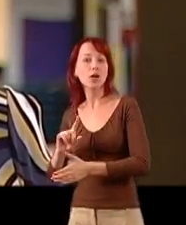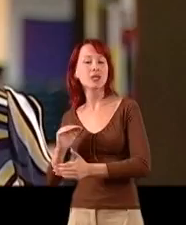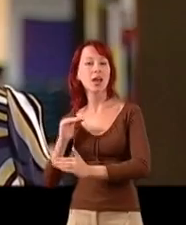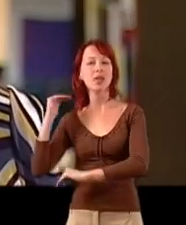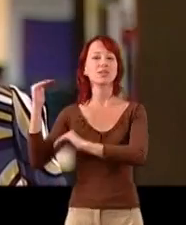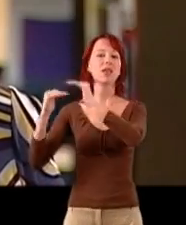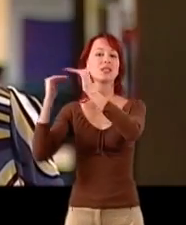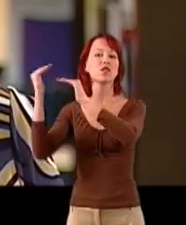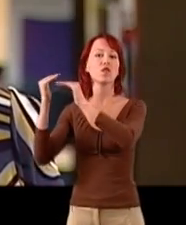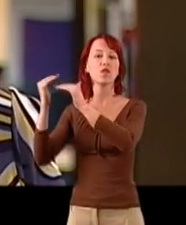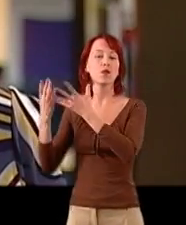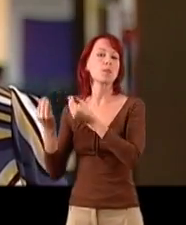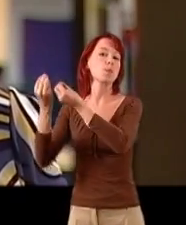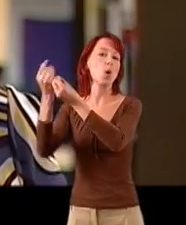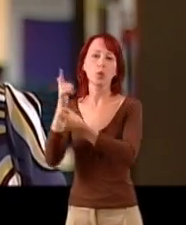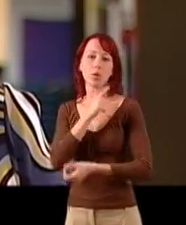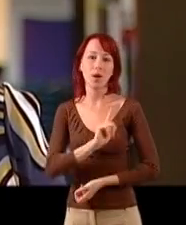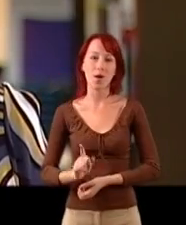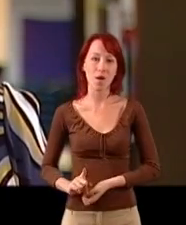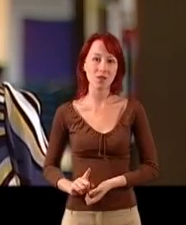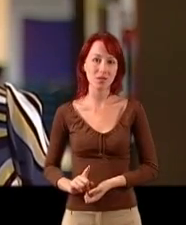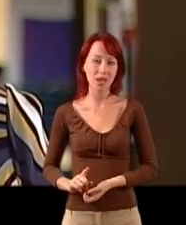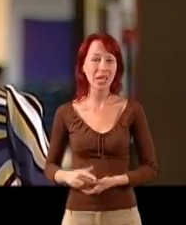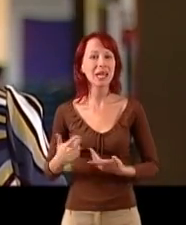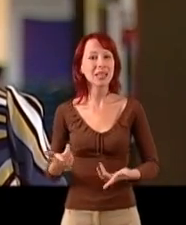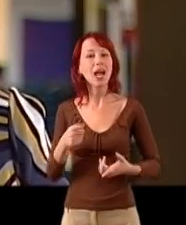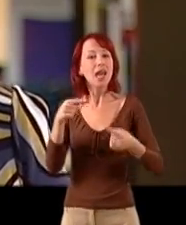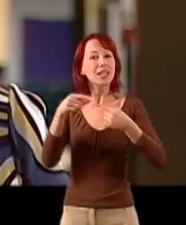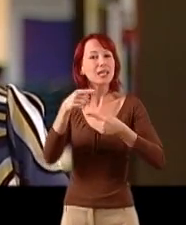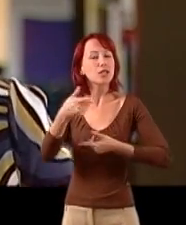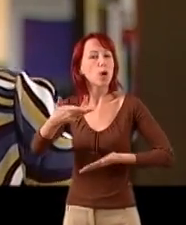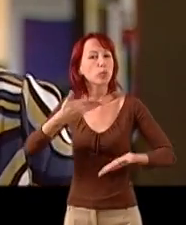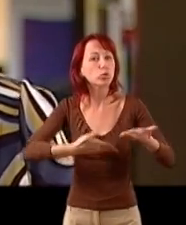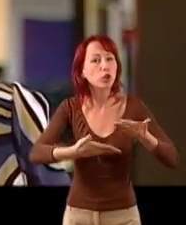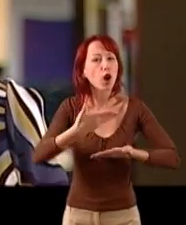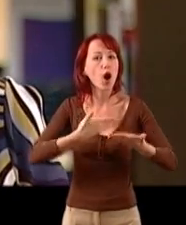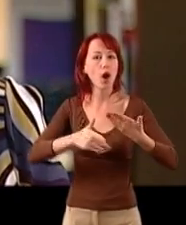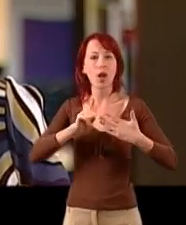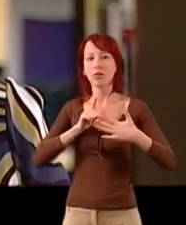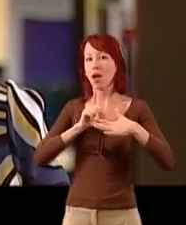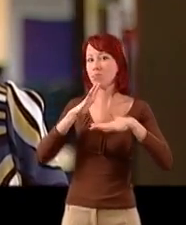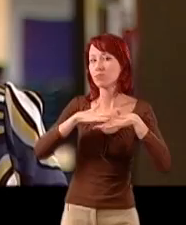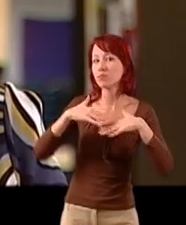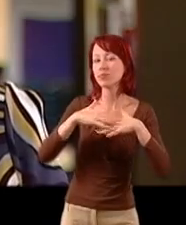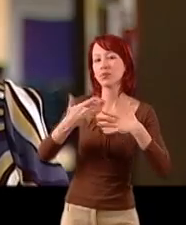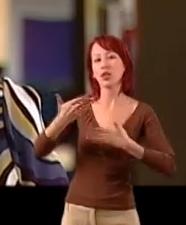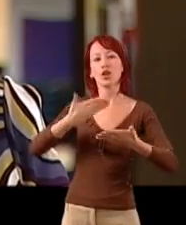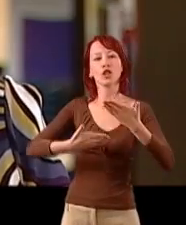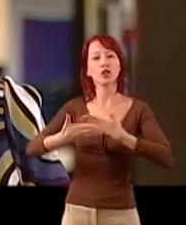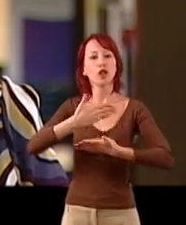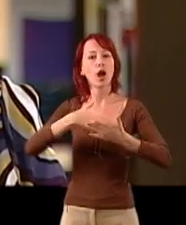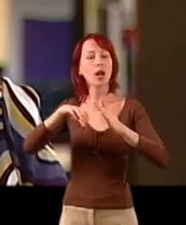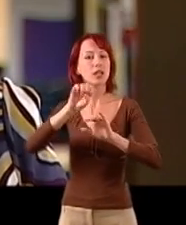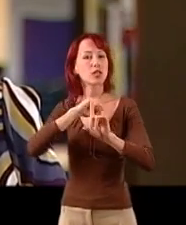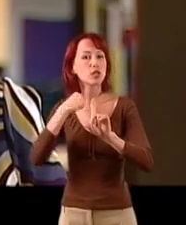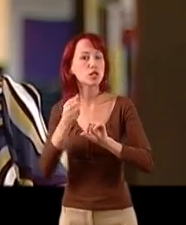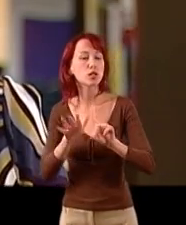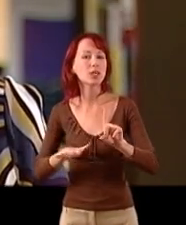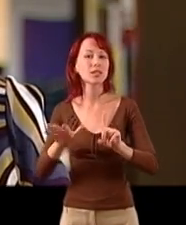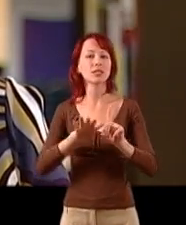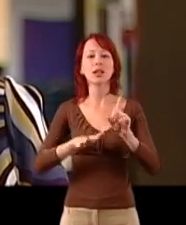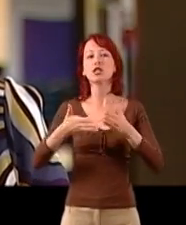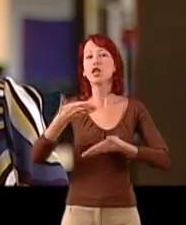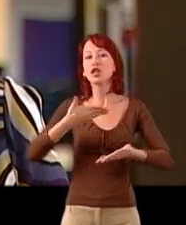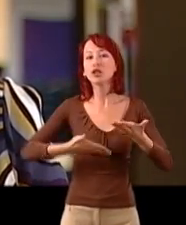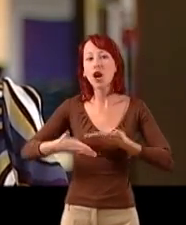o desenvolvimento dela não vai ser enriquecido. Então, esse sistema de trocas afetivas, trocas sociais, trocas culturais e